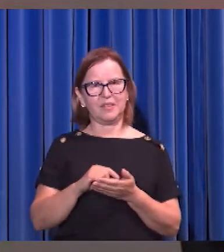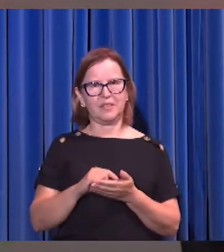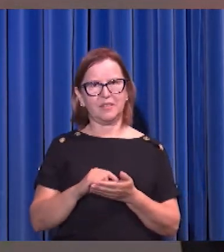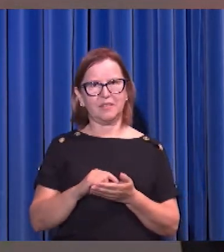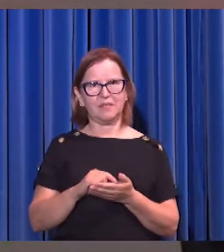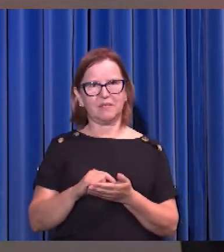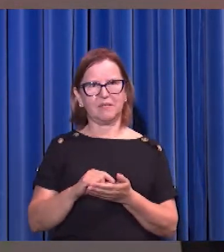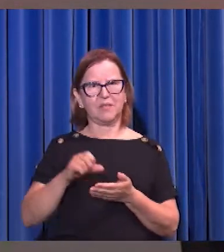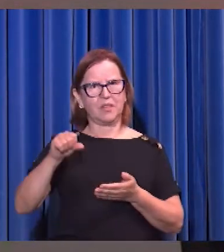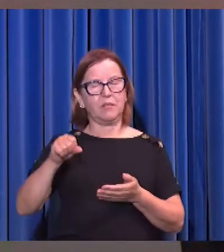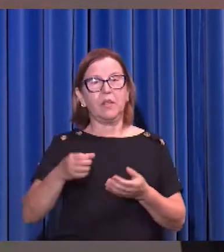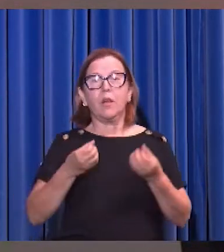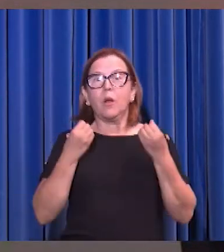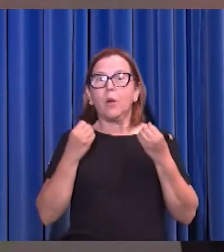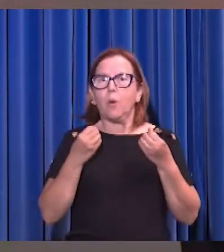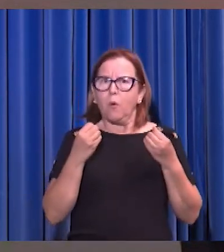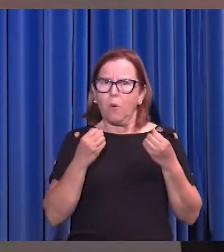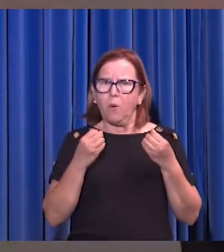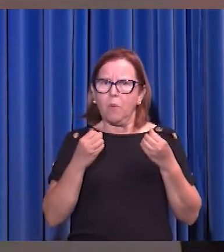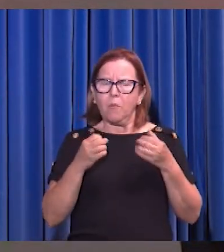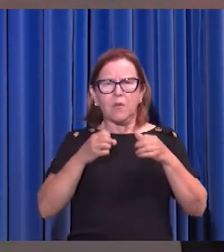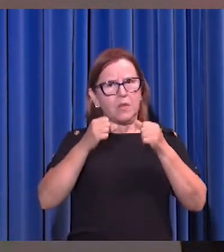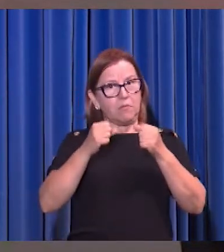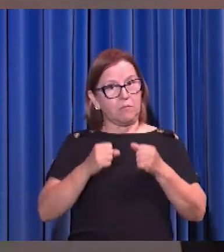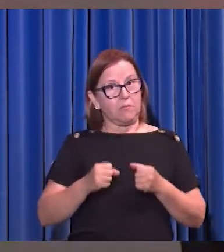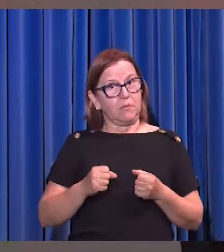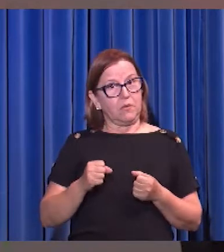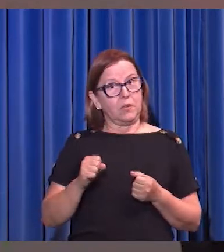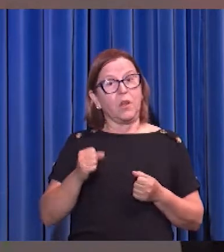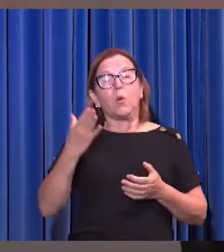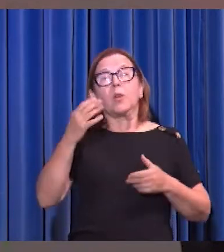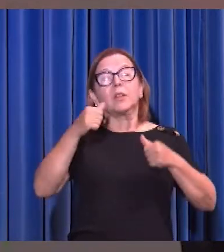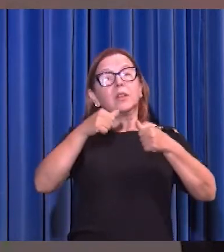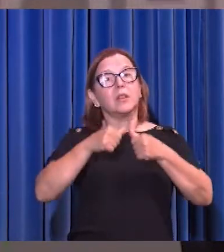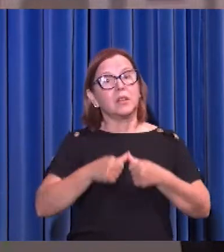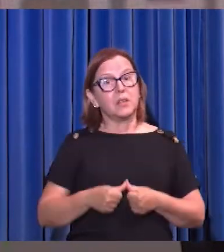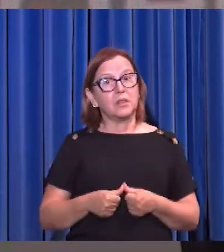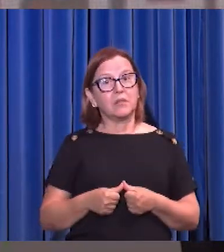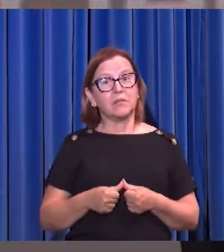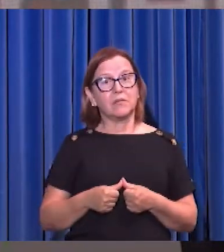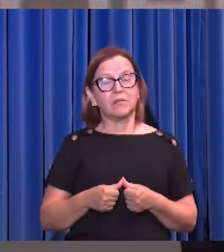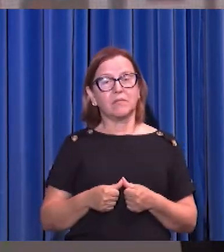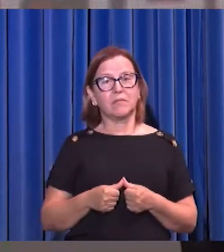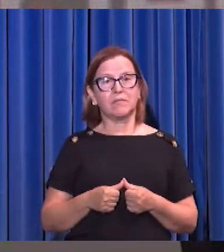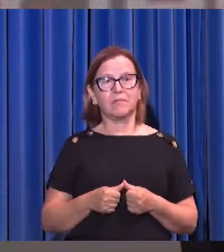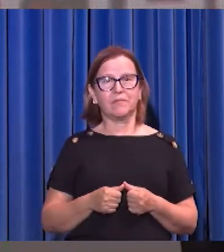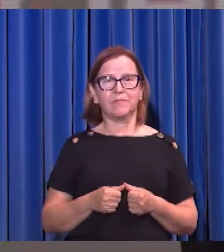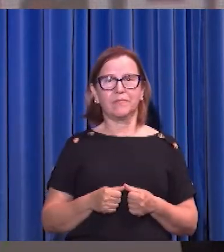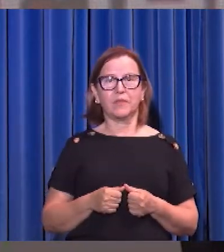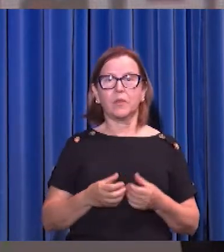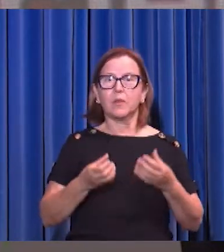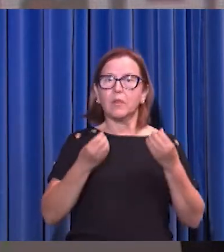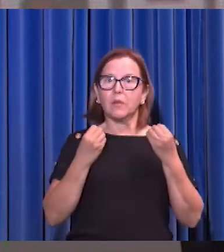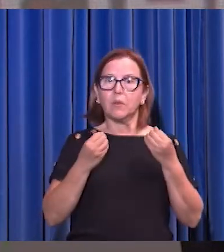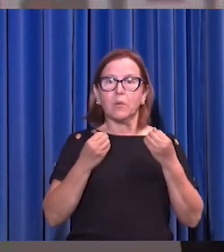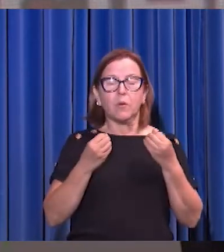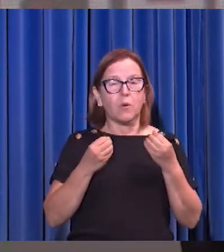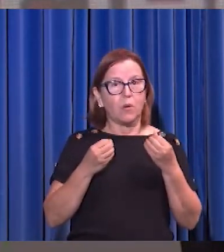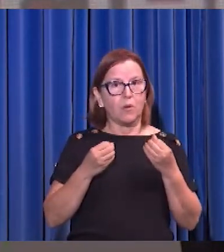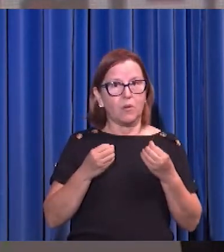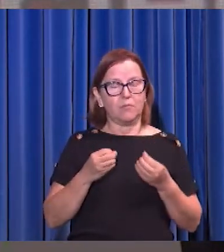9: como pode suceder isto? Como pode ser assim? Como é isso, Senhor?